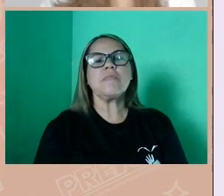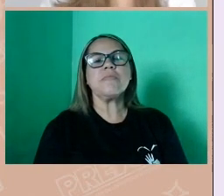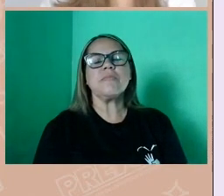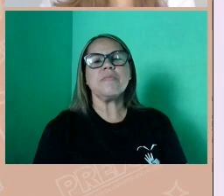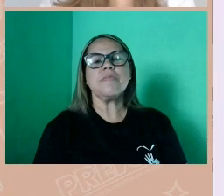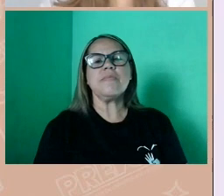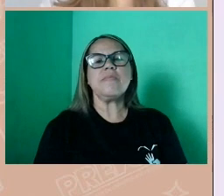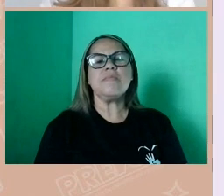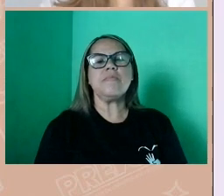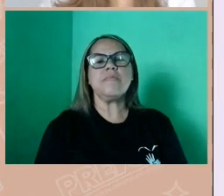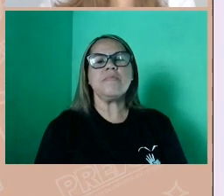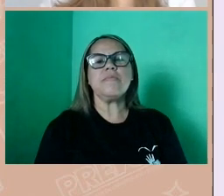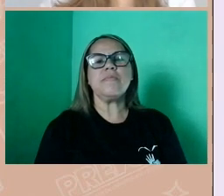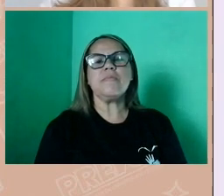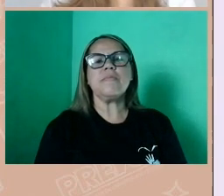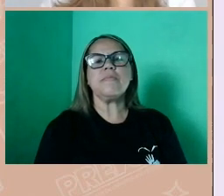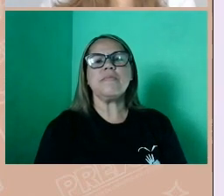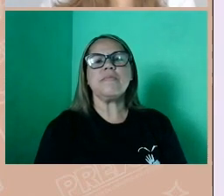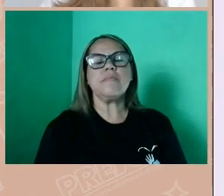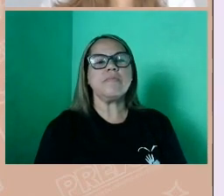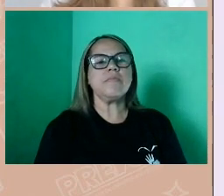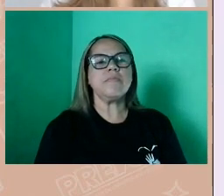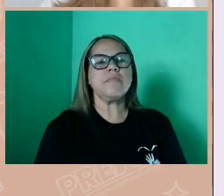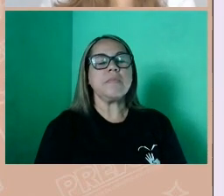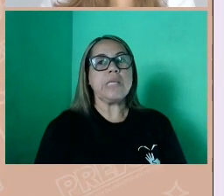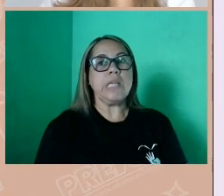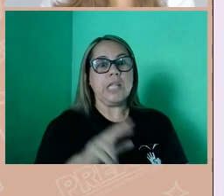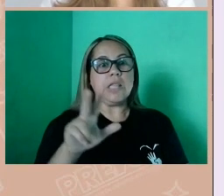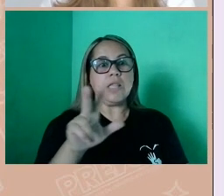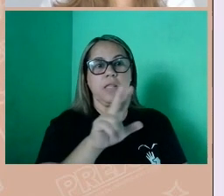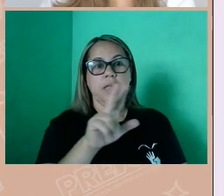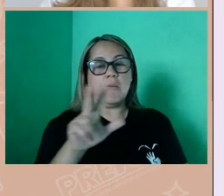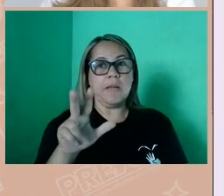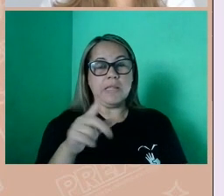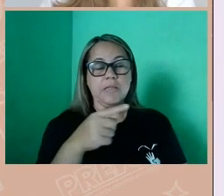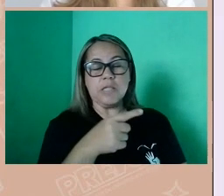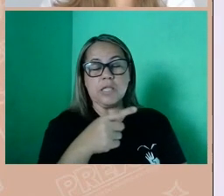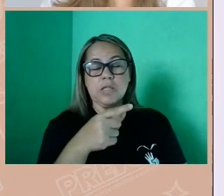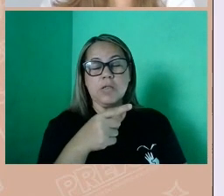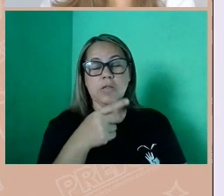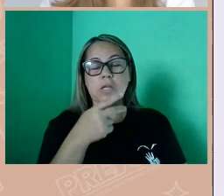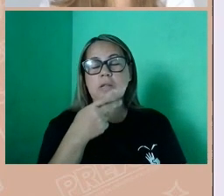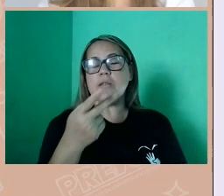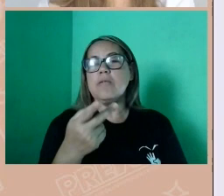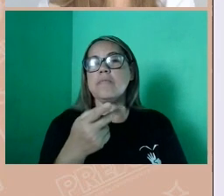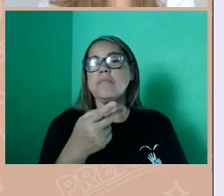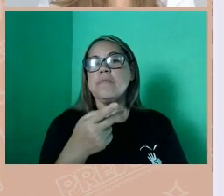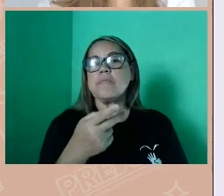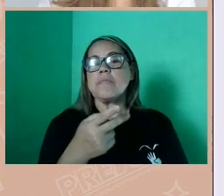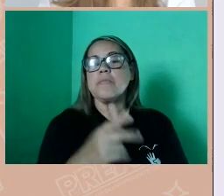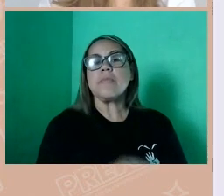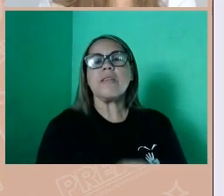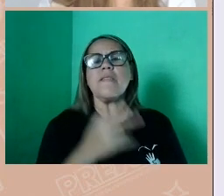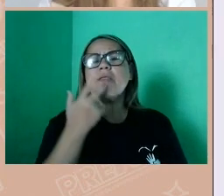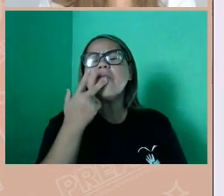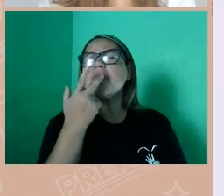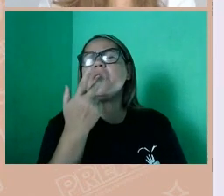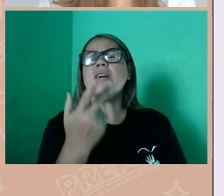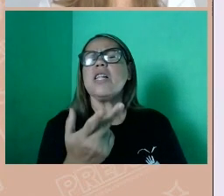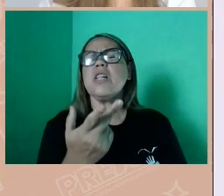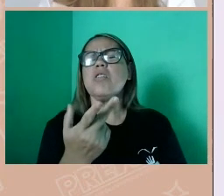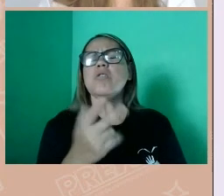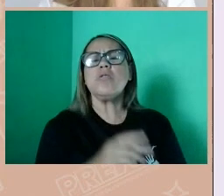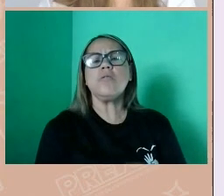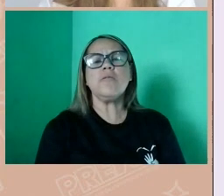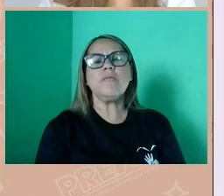significa porta-voz então o porta-voz do Talibã Zabila Mujahid disse in a